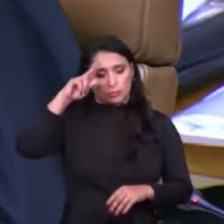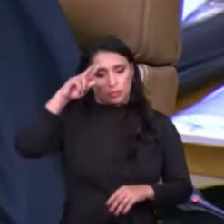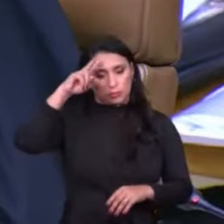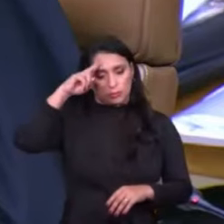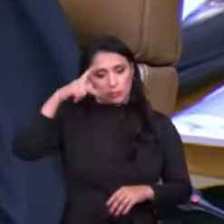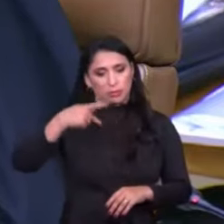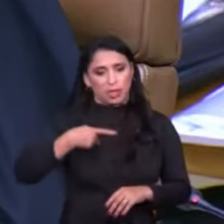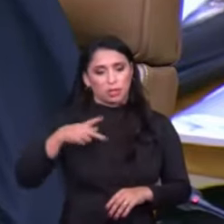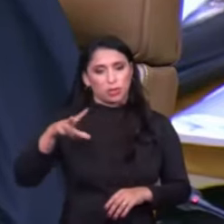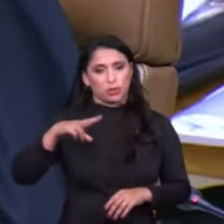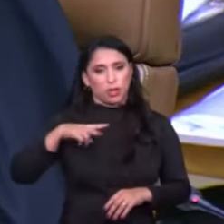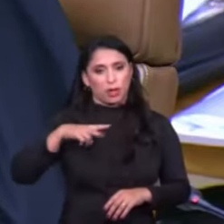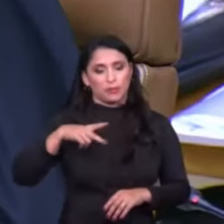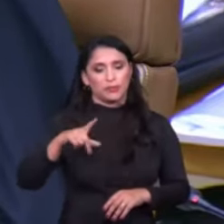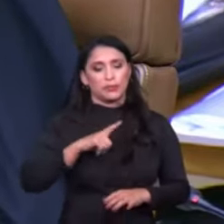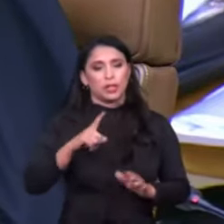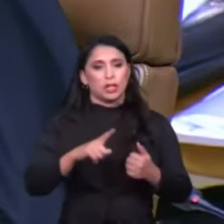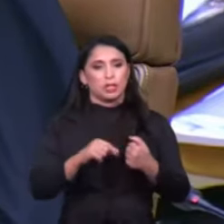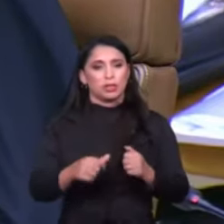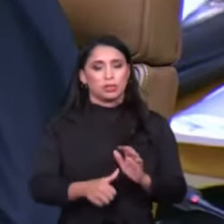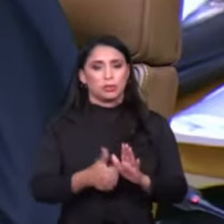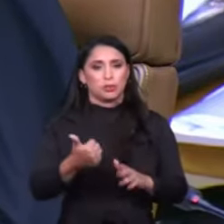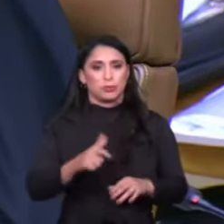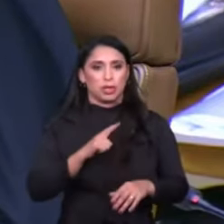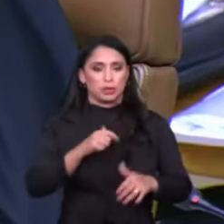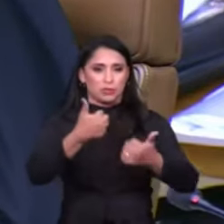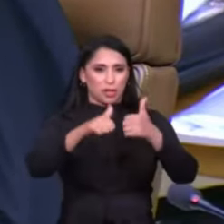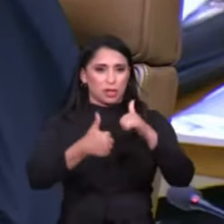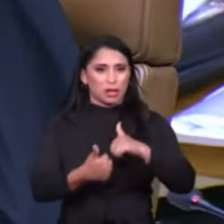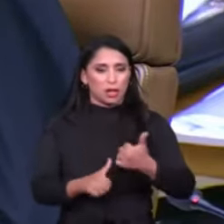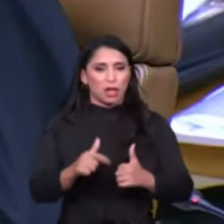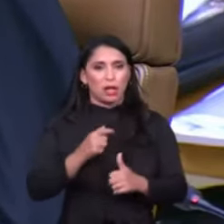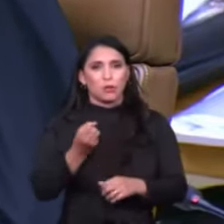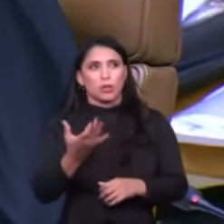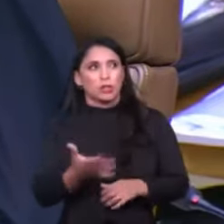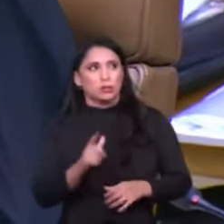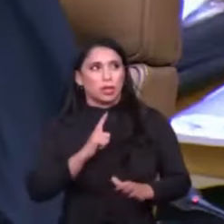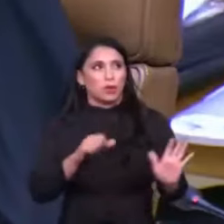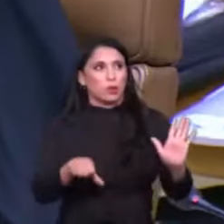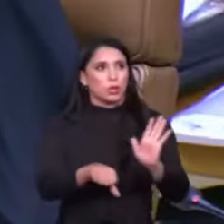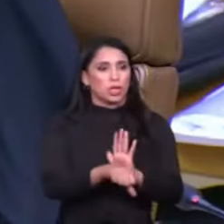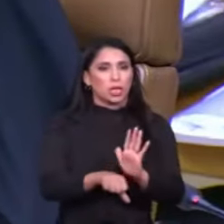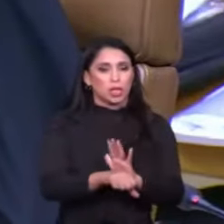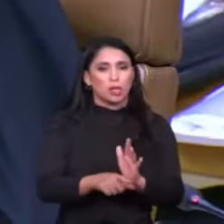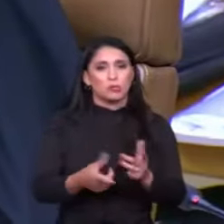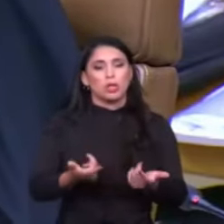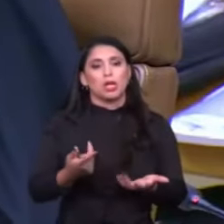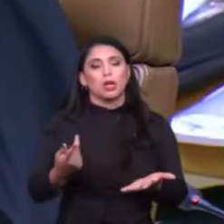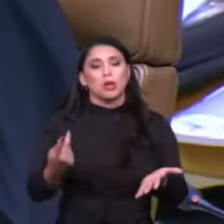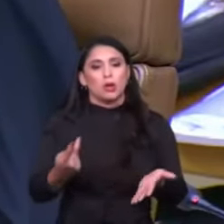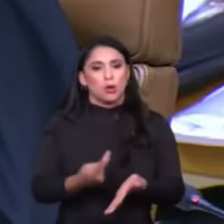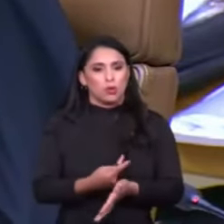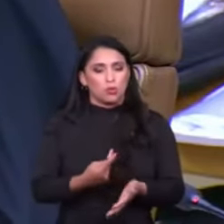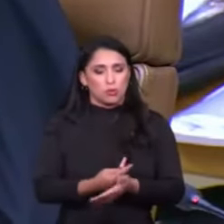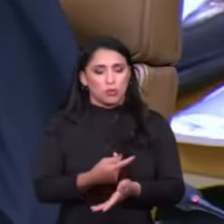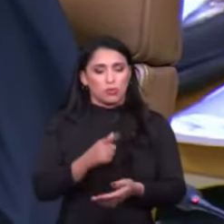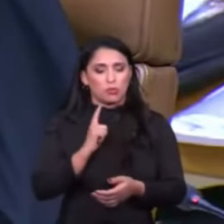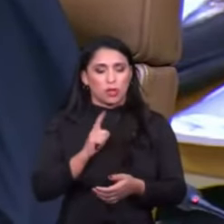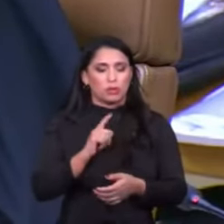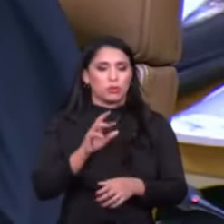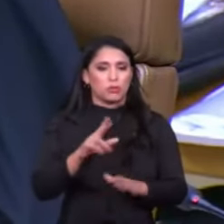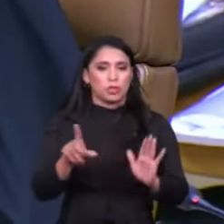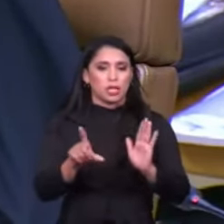O artigo 1º, que se limita a estabelecer um critério que permite distinguir quando se está diante de um crime ou de uma contravenção, não obsta que a lei